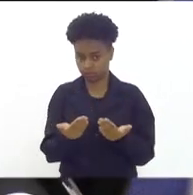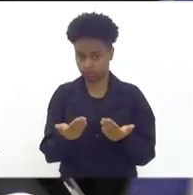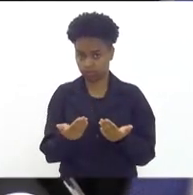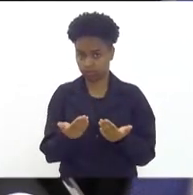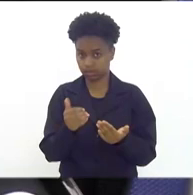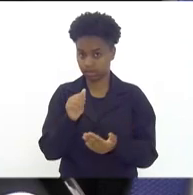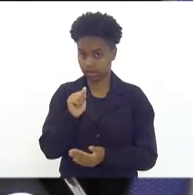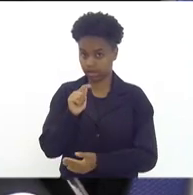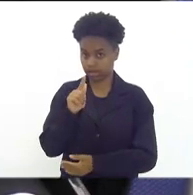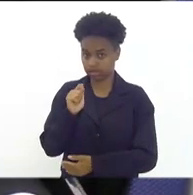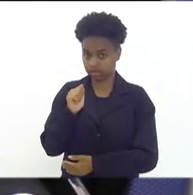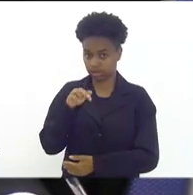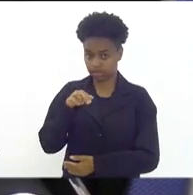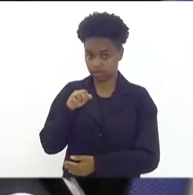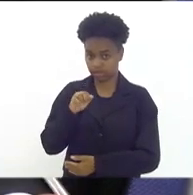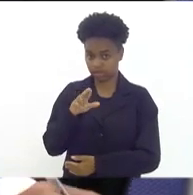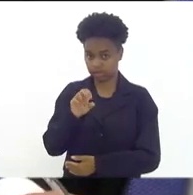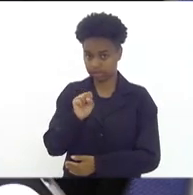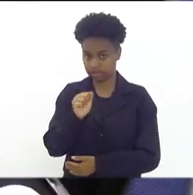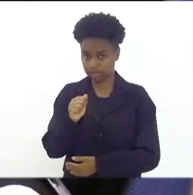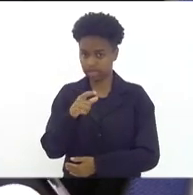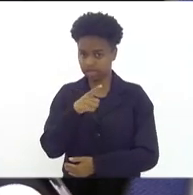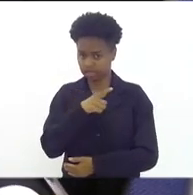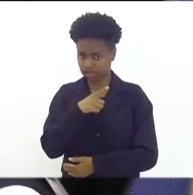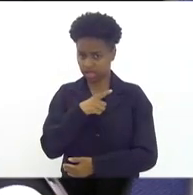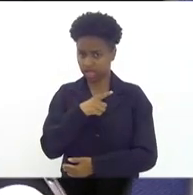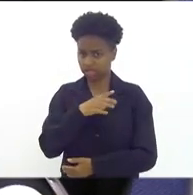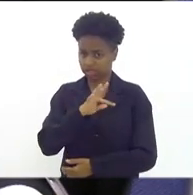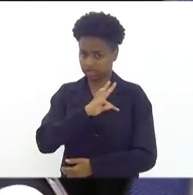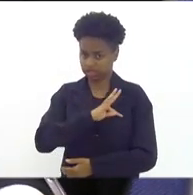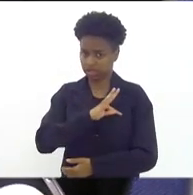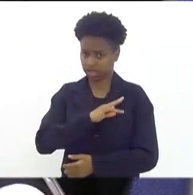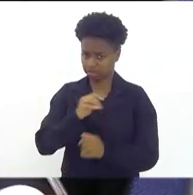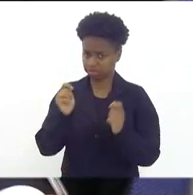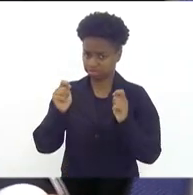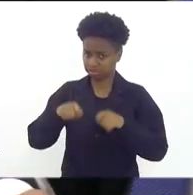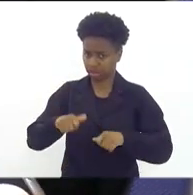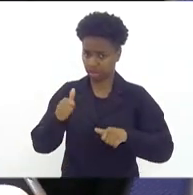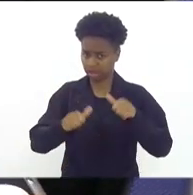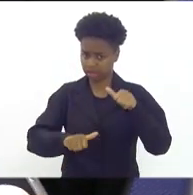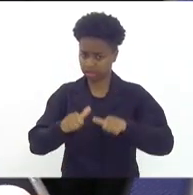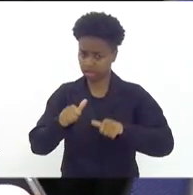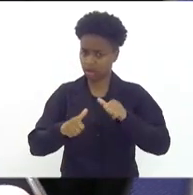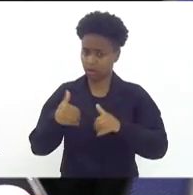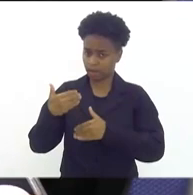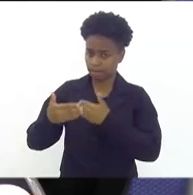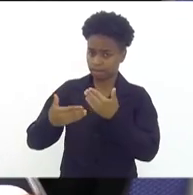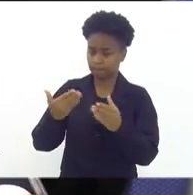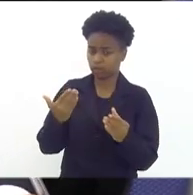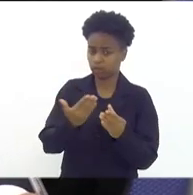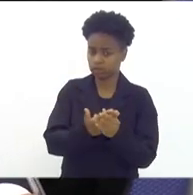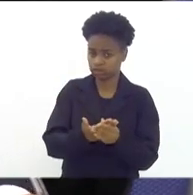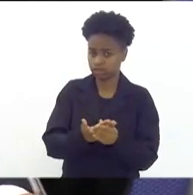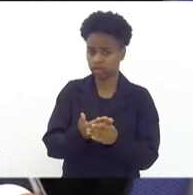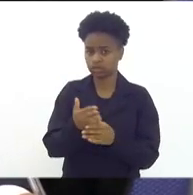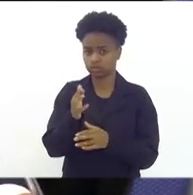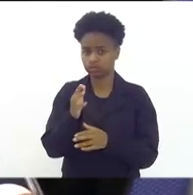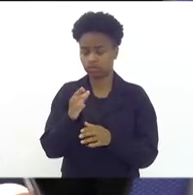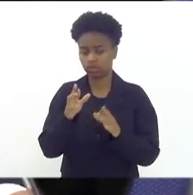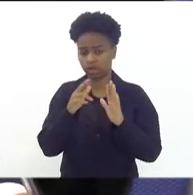a janela tem Equipe técnica suficiente para fazer as análises dos processos regulatórios e processos de revisão